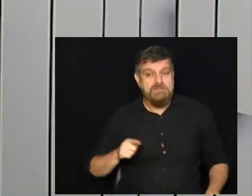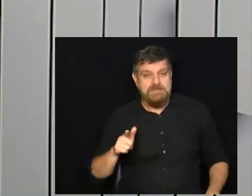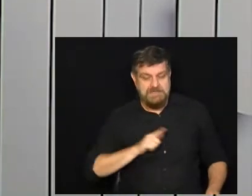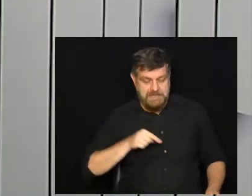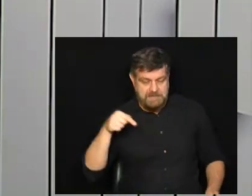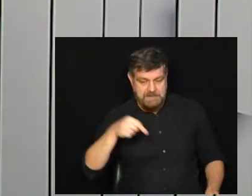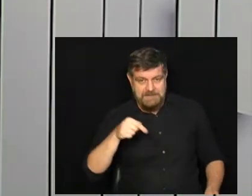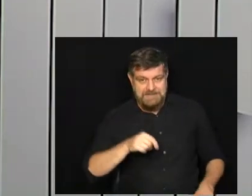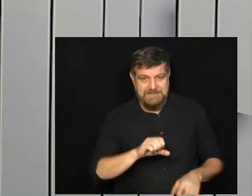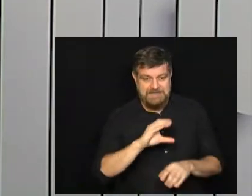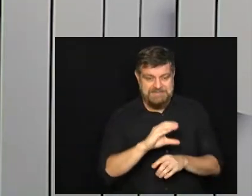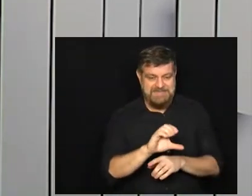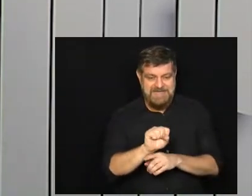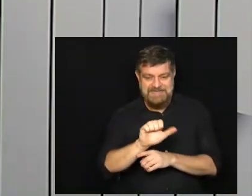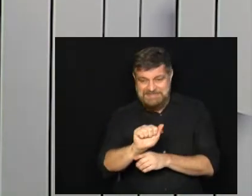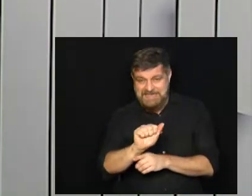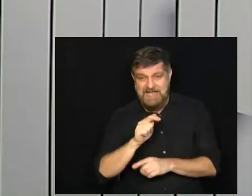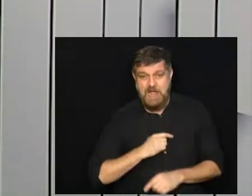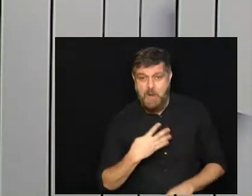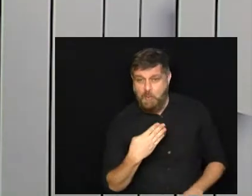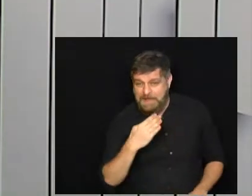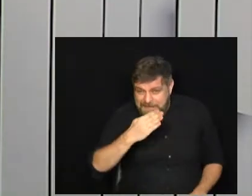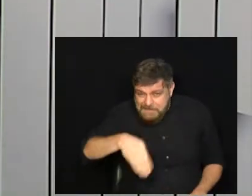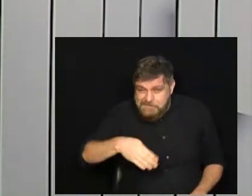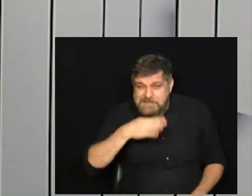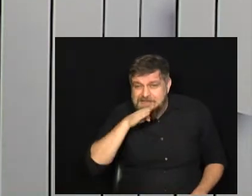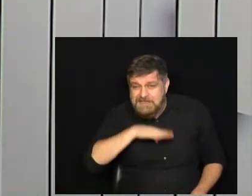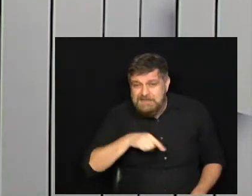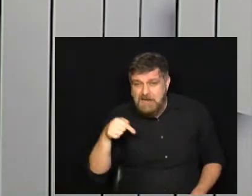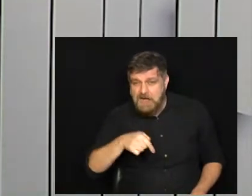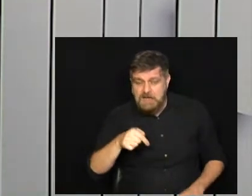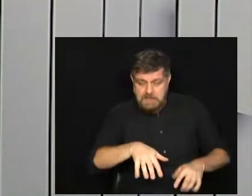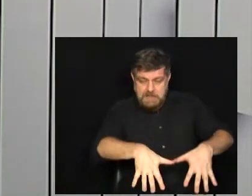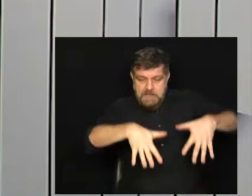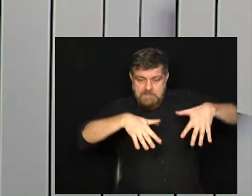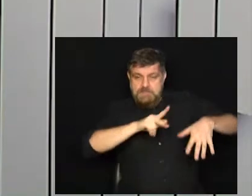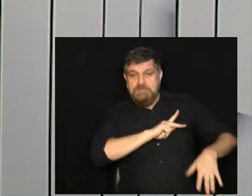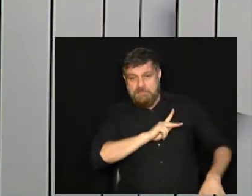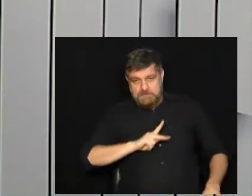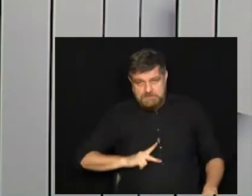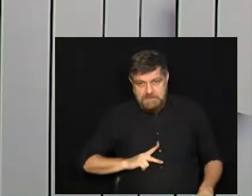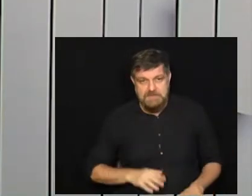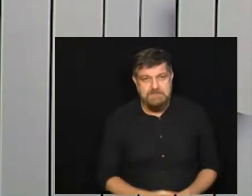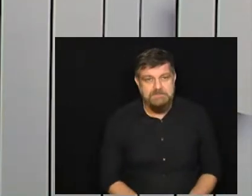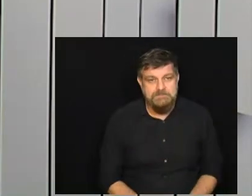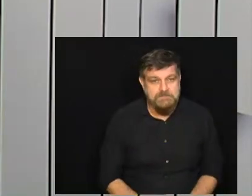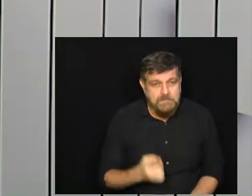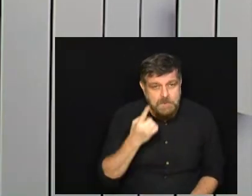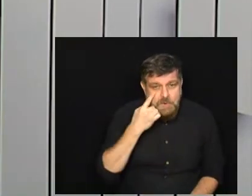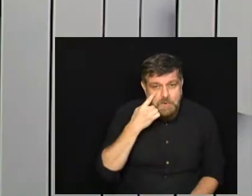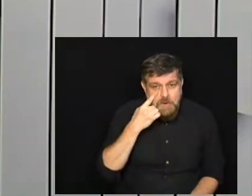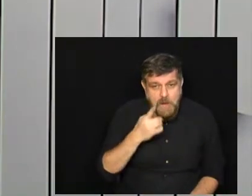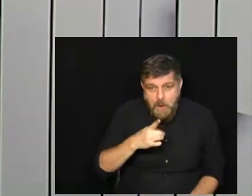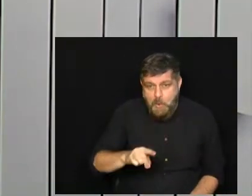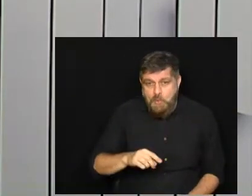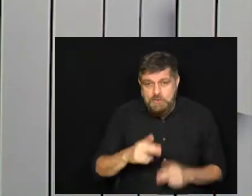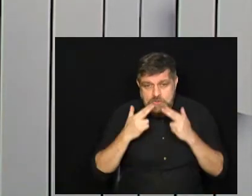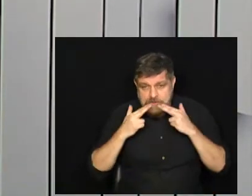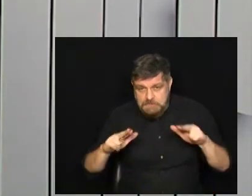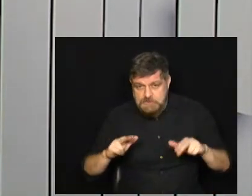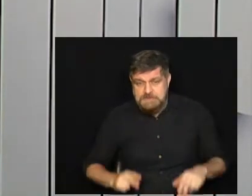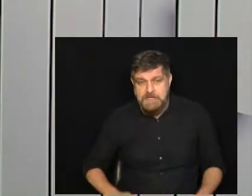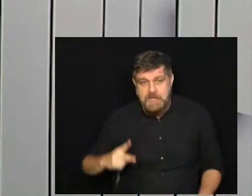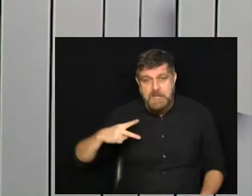o CSA, 4h30 da tarde, no estádio Moisés Lucarelli. Olha só, última notícia. O